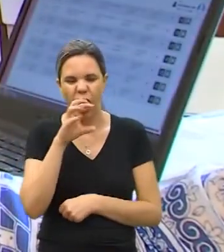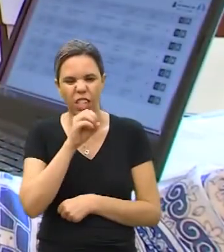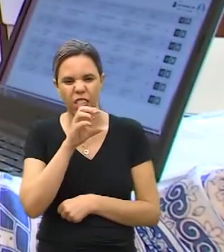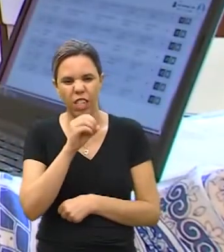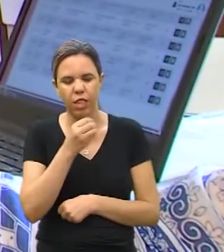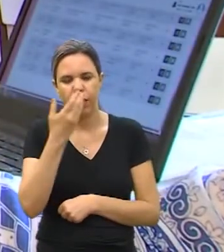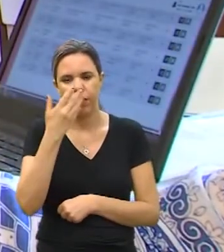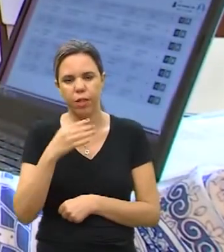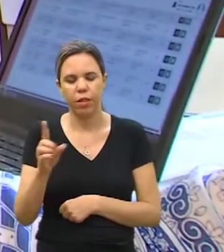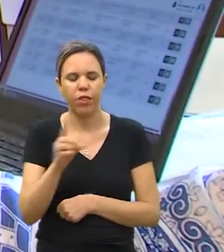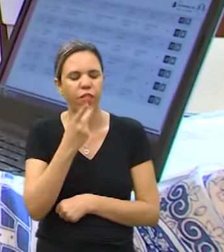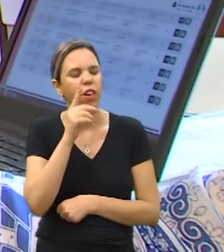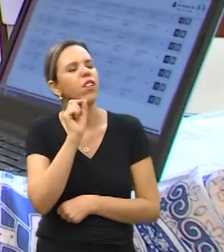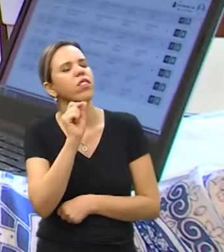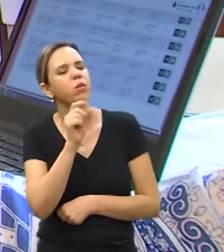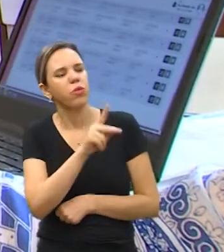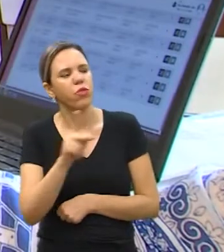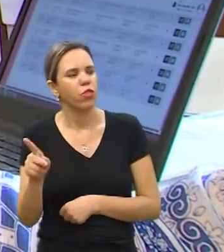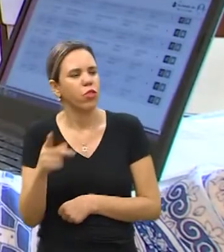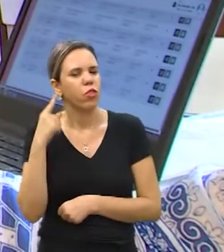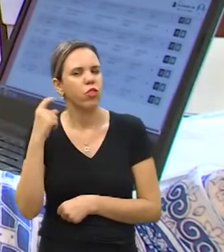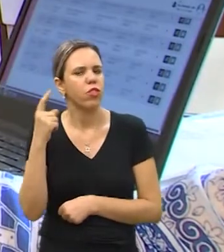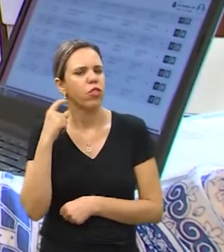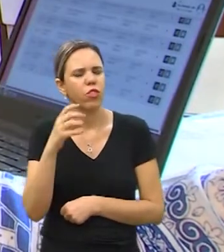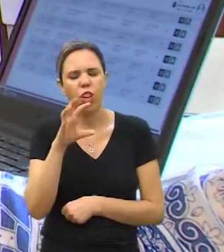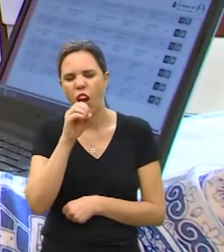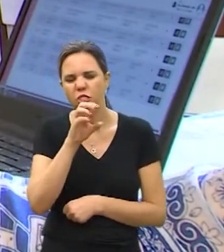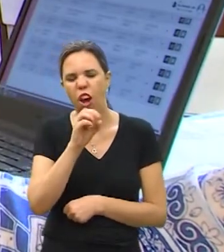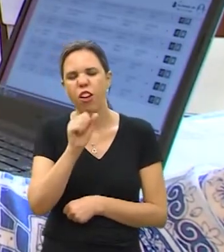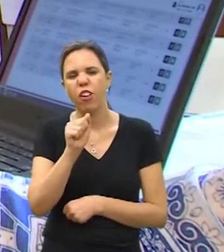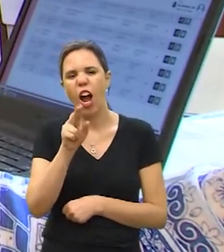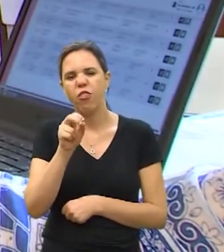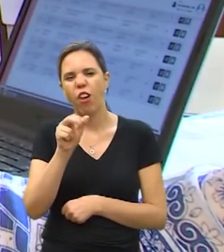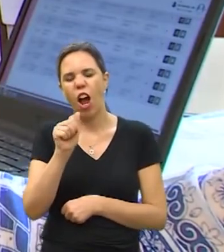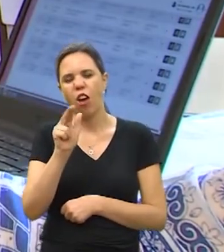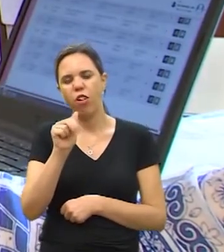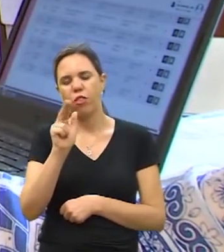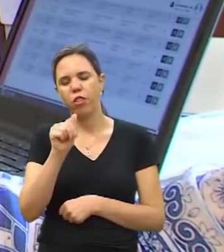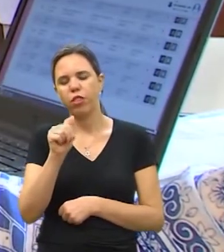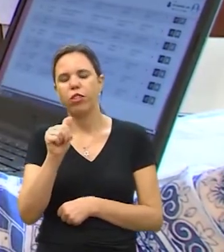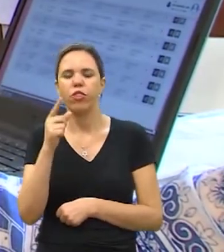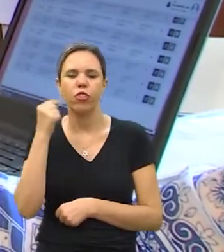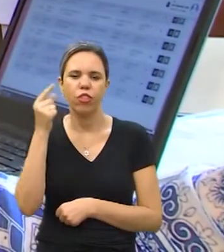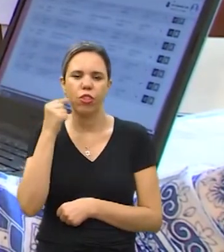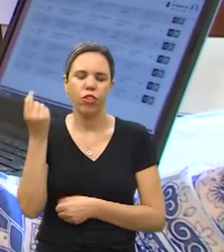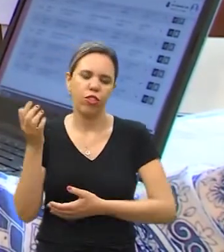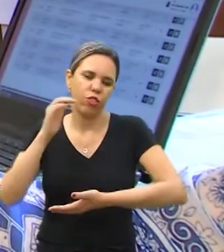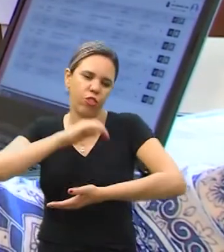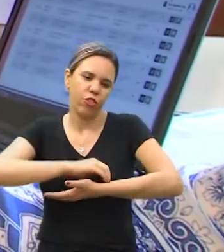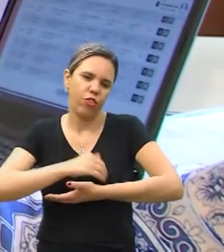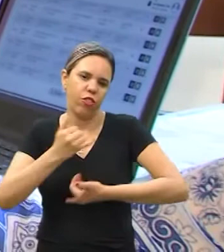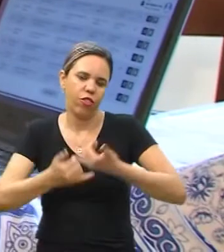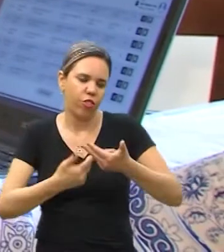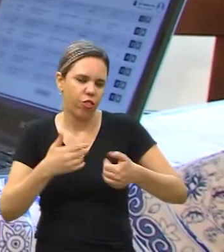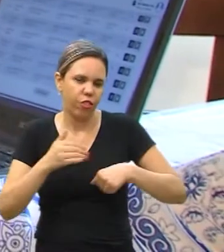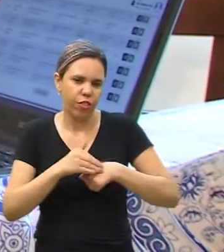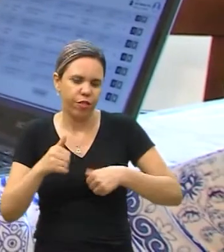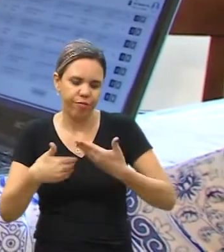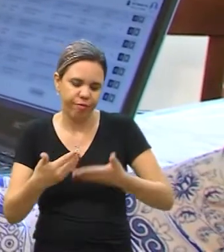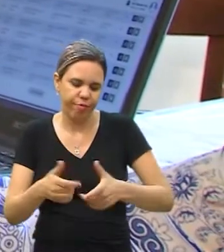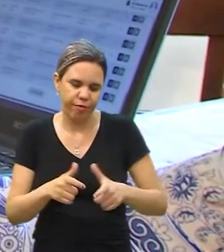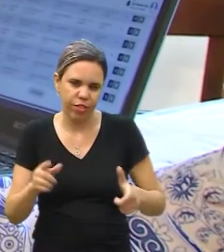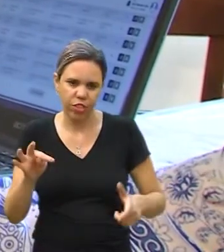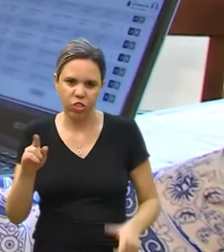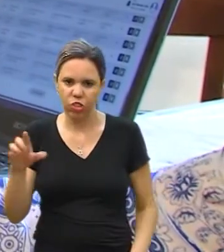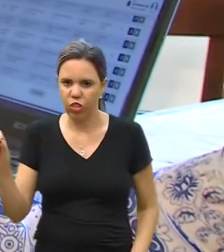a criança chegava e falava pra mim: que isso, professor Raí? Quem tá? Eu falei: o cachorrinho. Às vezes o gato subia no meu colo e assim vai.